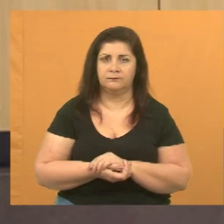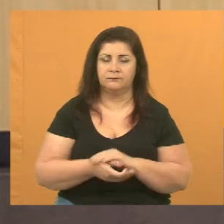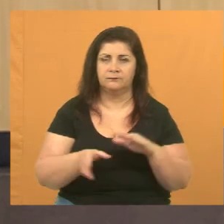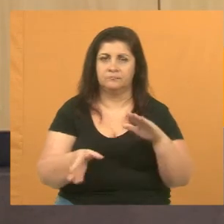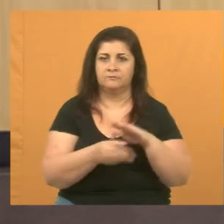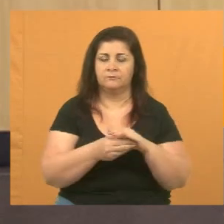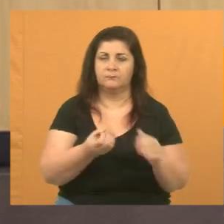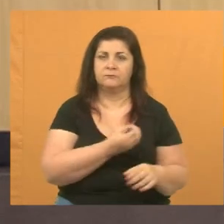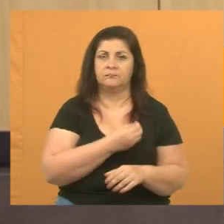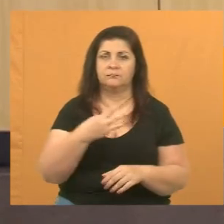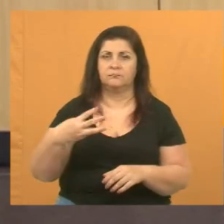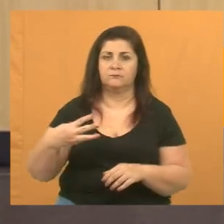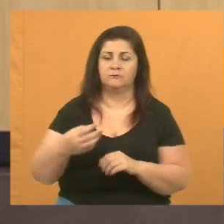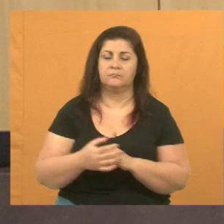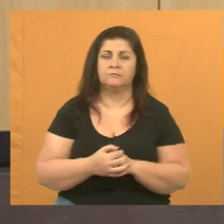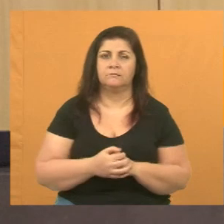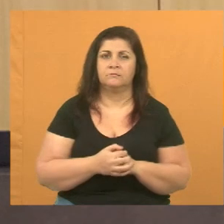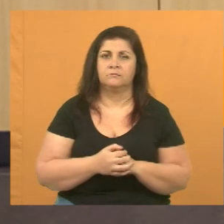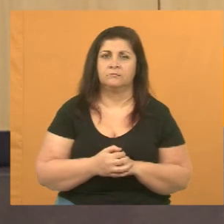Emenda número 3.